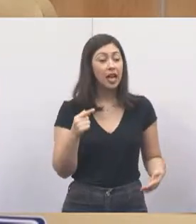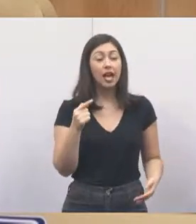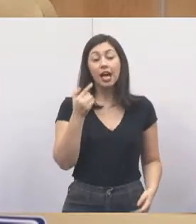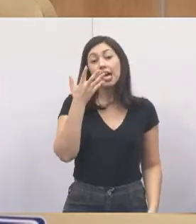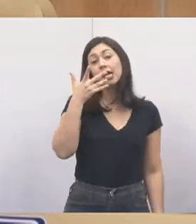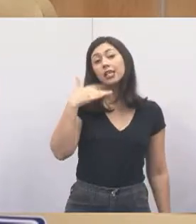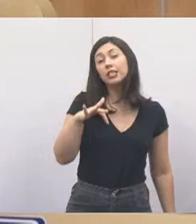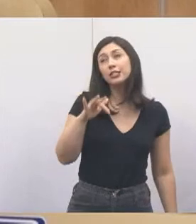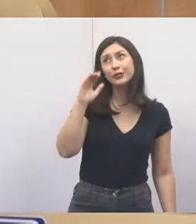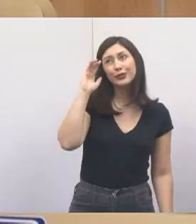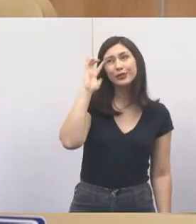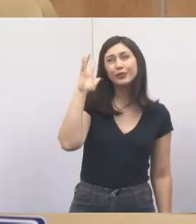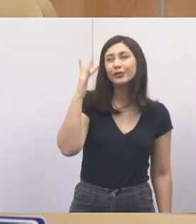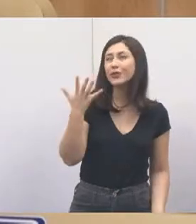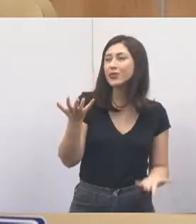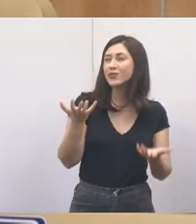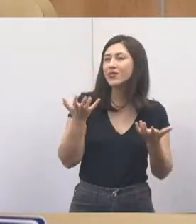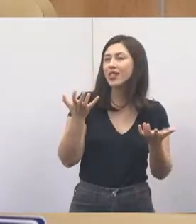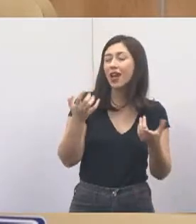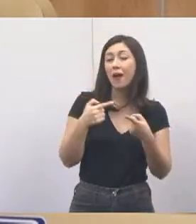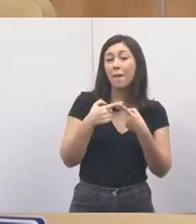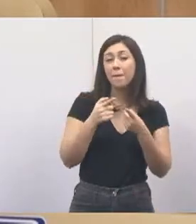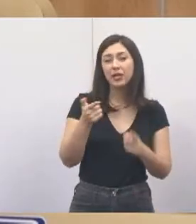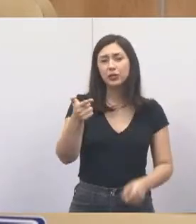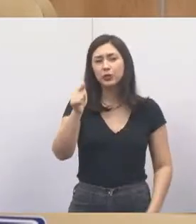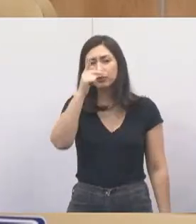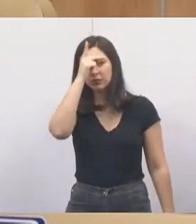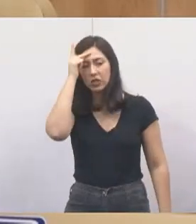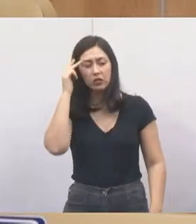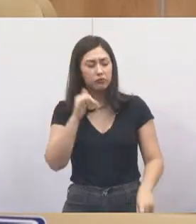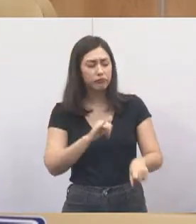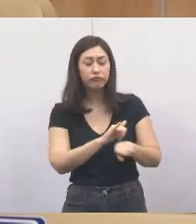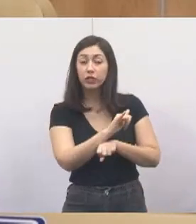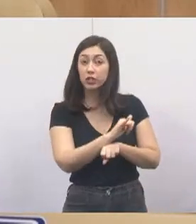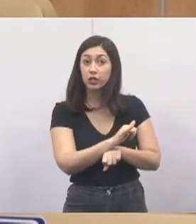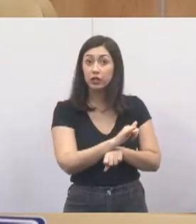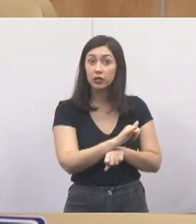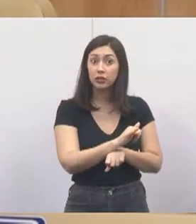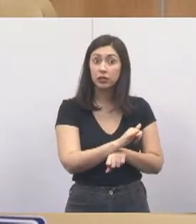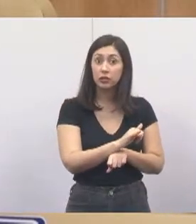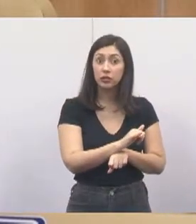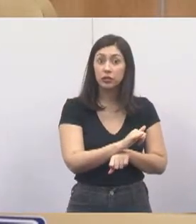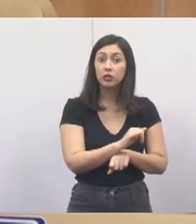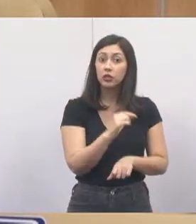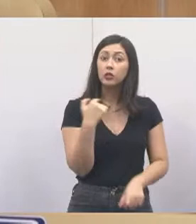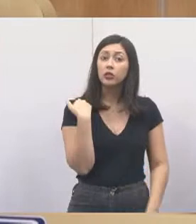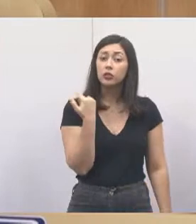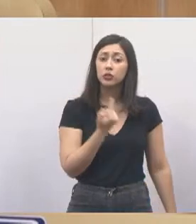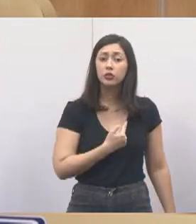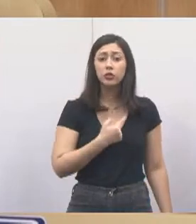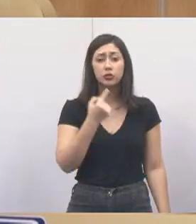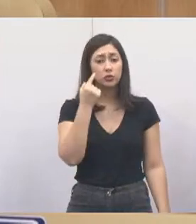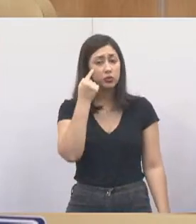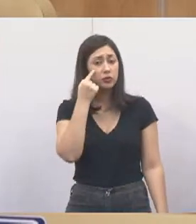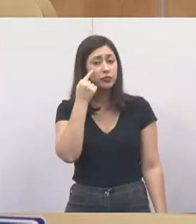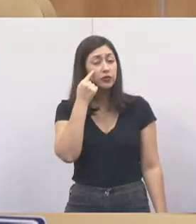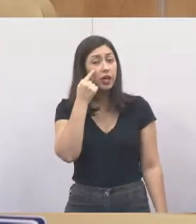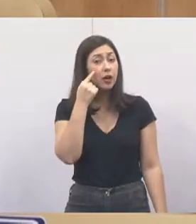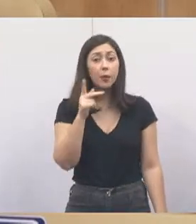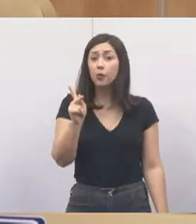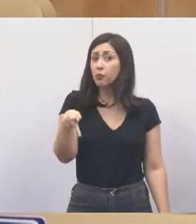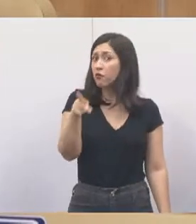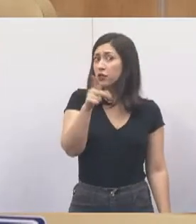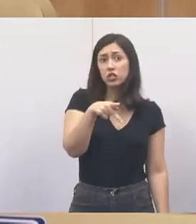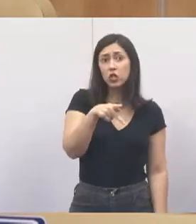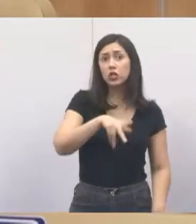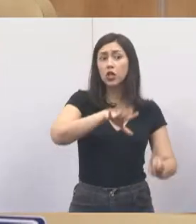sonho. Dentro da cultura, nós vimos aqui oficinas, professores abusando de crianças